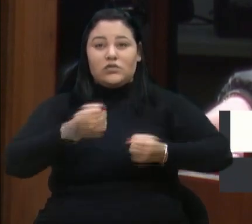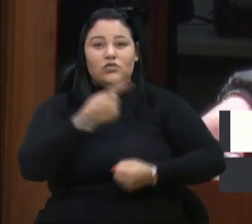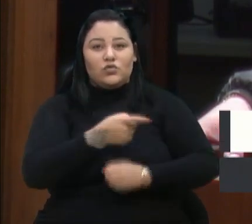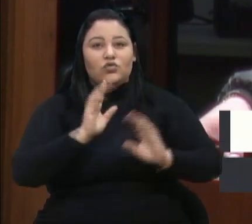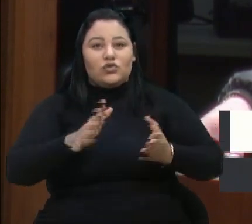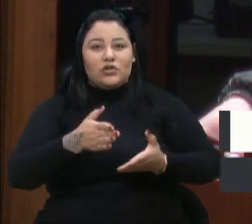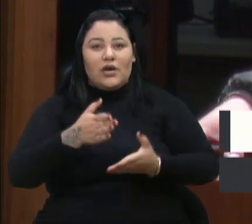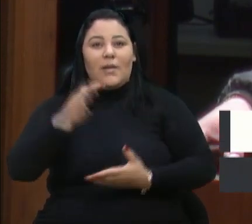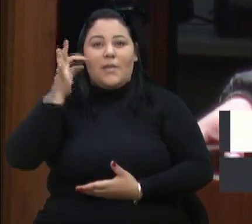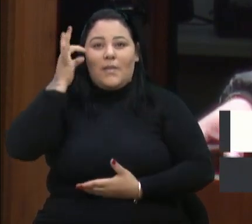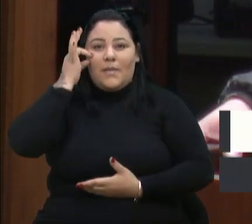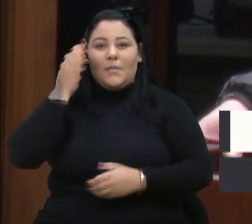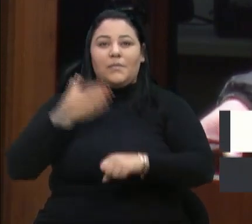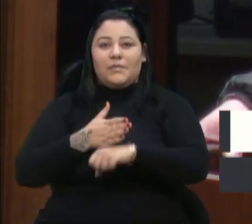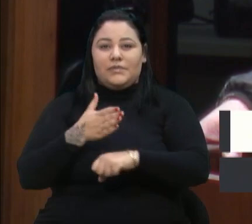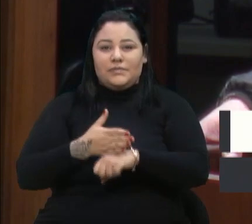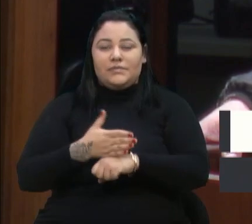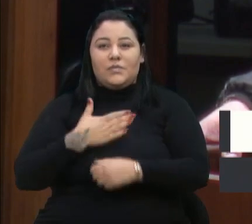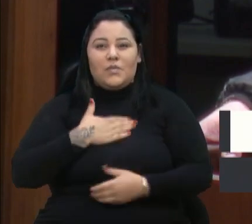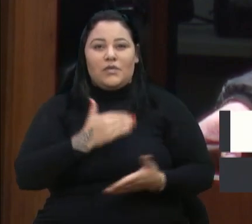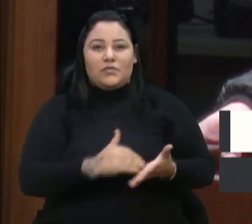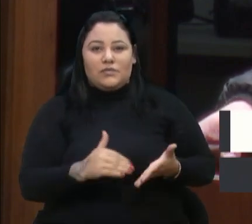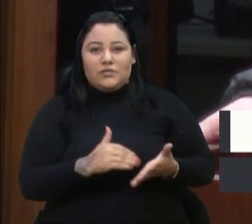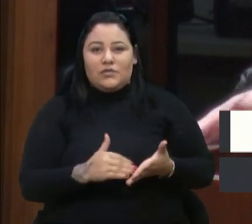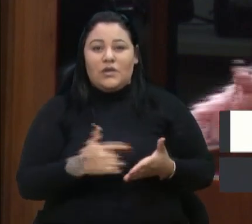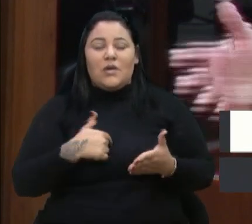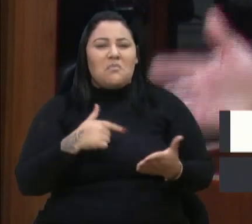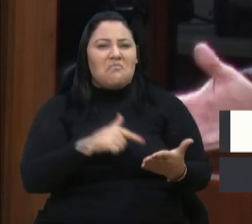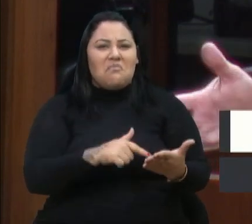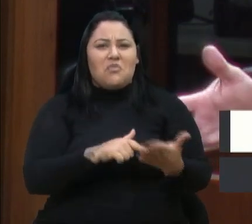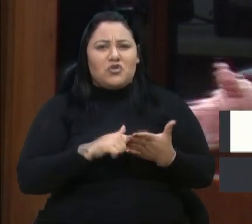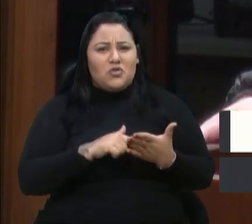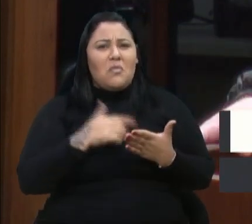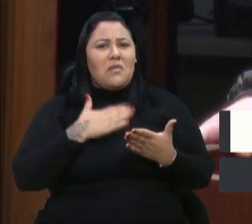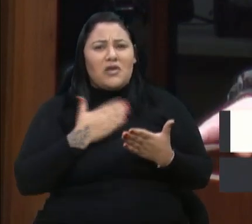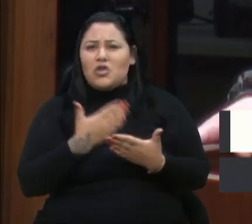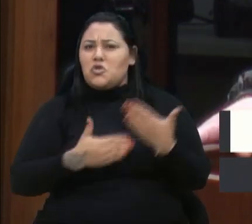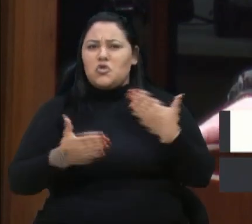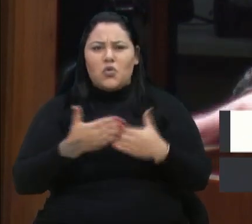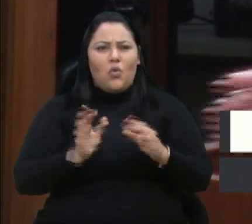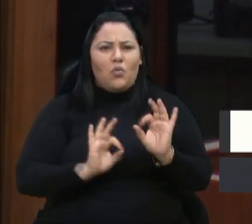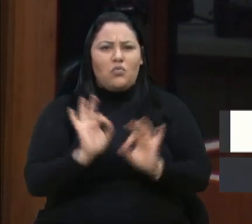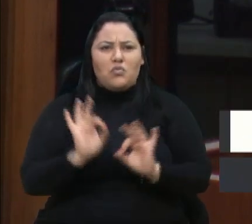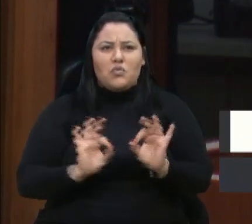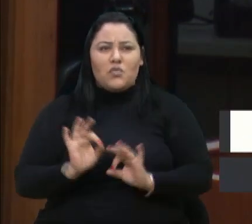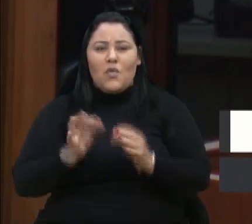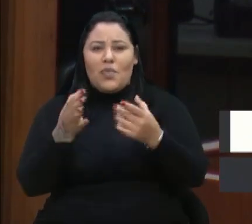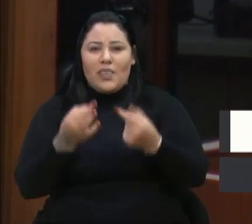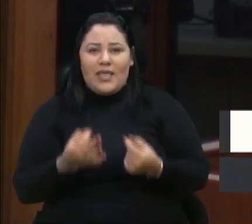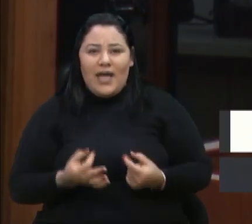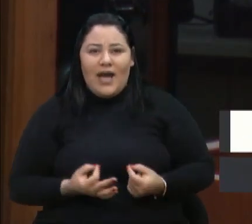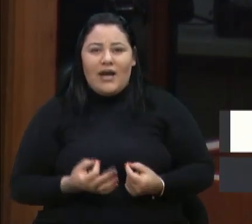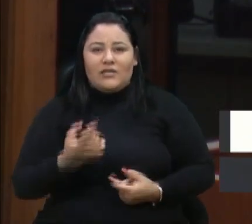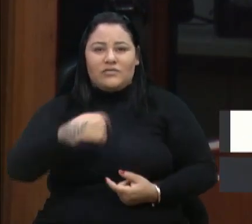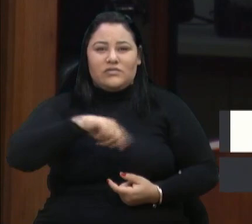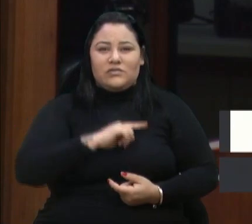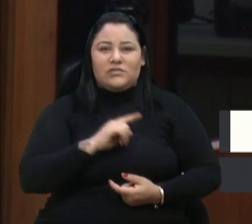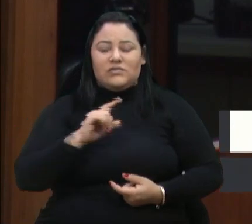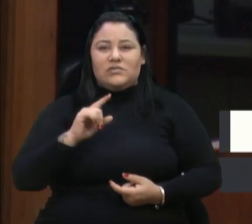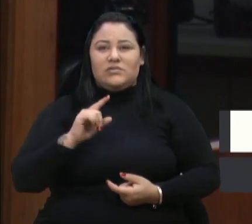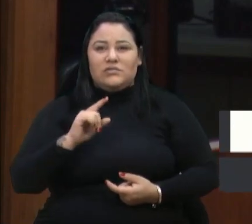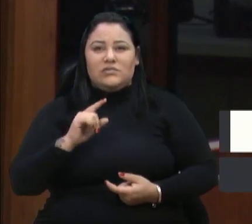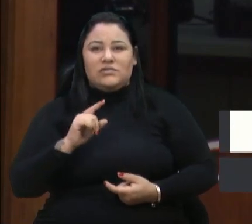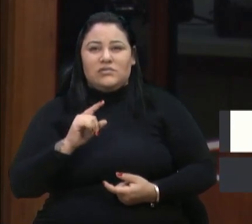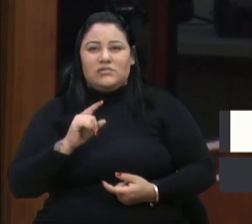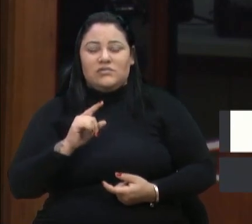gabinete semanas atrás e me mostrou toda a organização que vocês pegaram de uma maneira o Centro de Ações Preventivas e